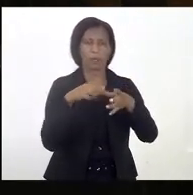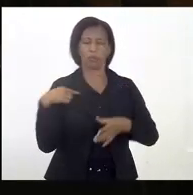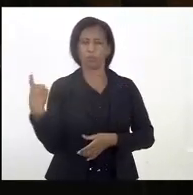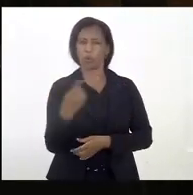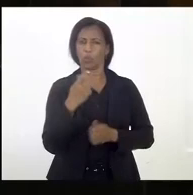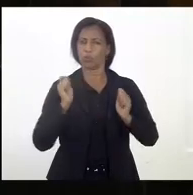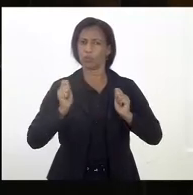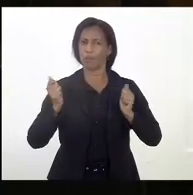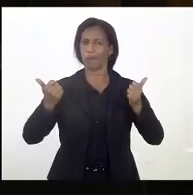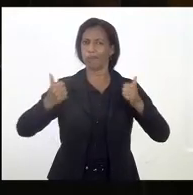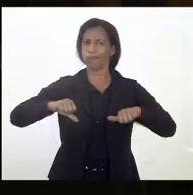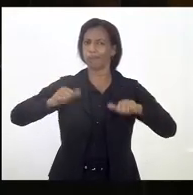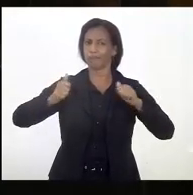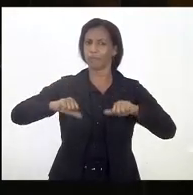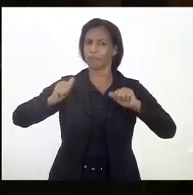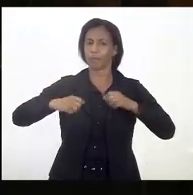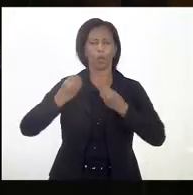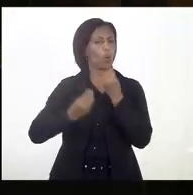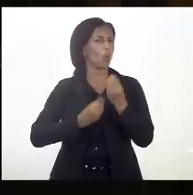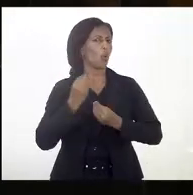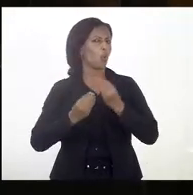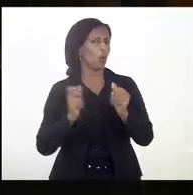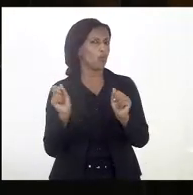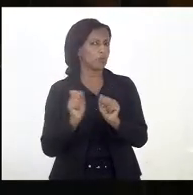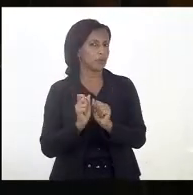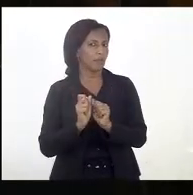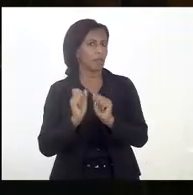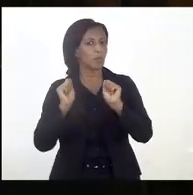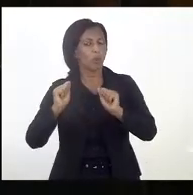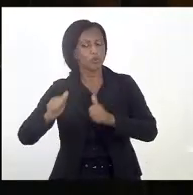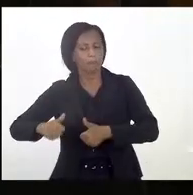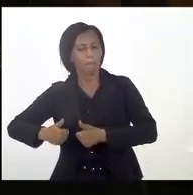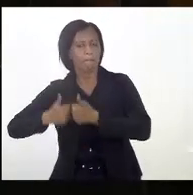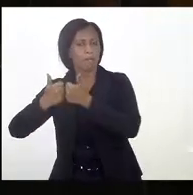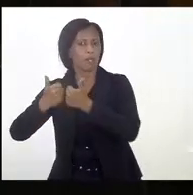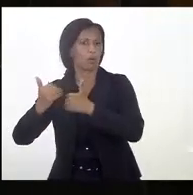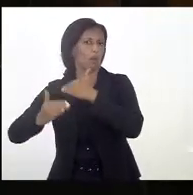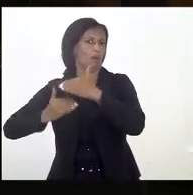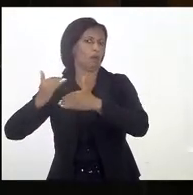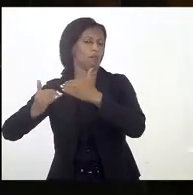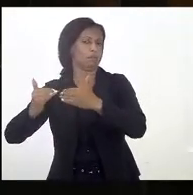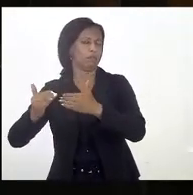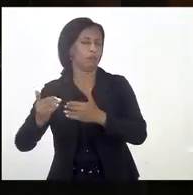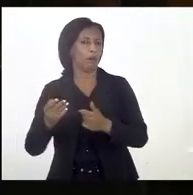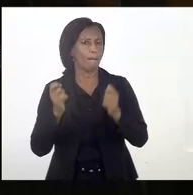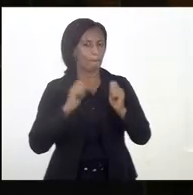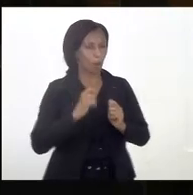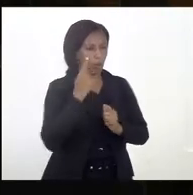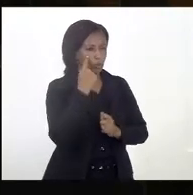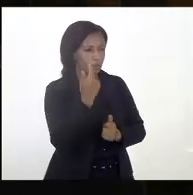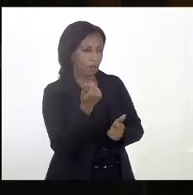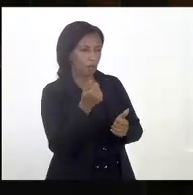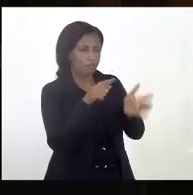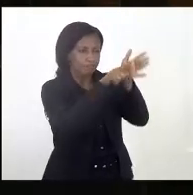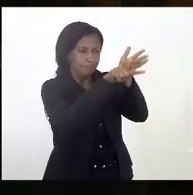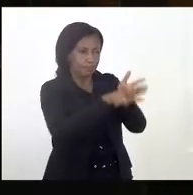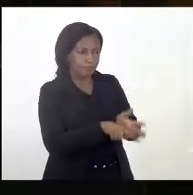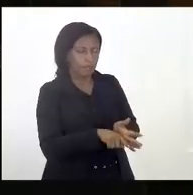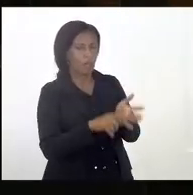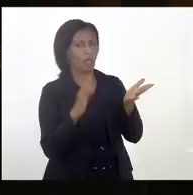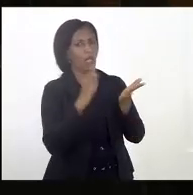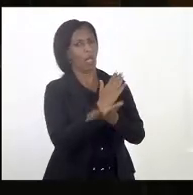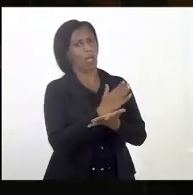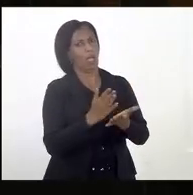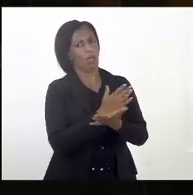analisar em como isso é feito se pode melhorar esse processo se pode haver revisão de alguns casos